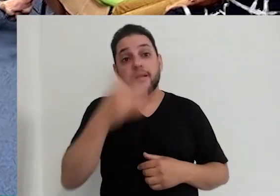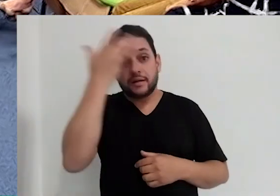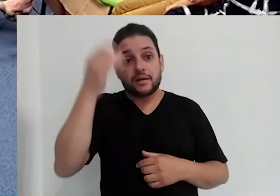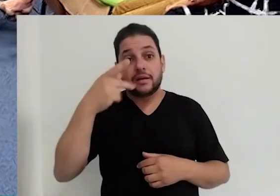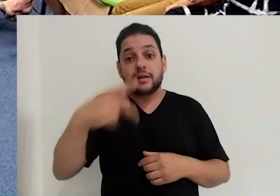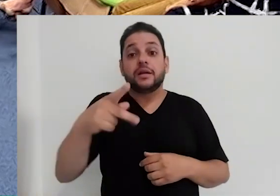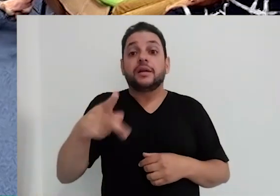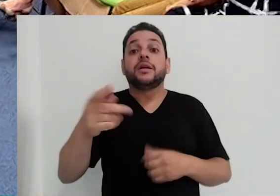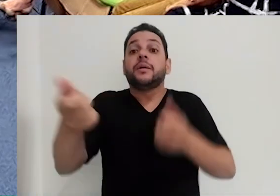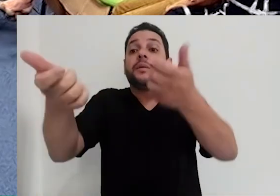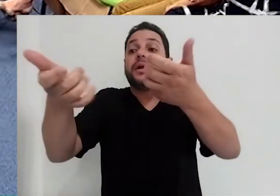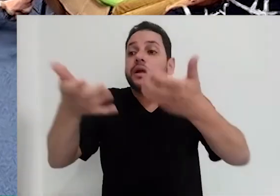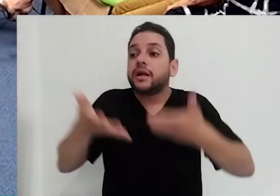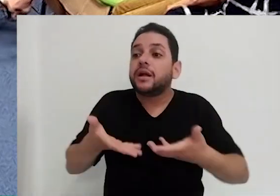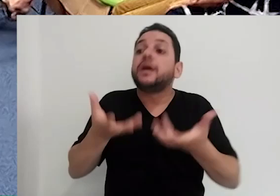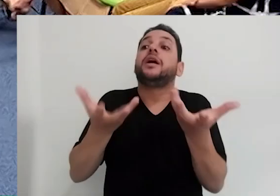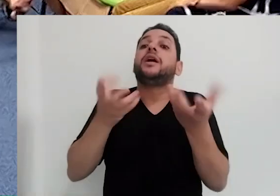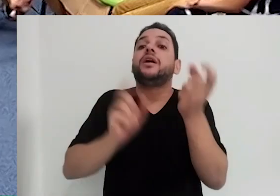me